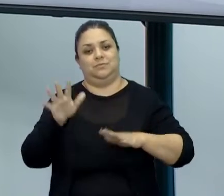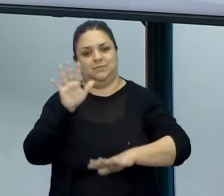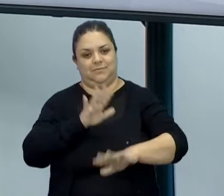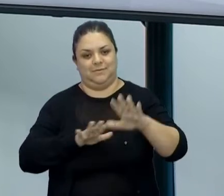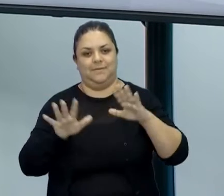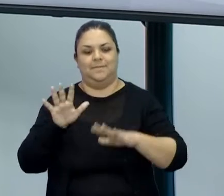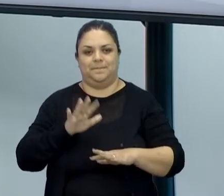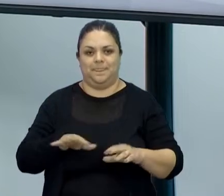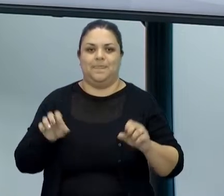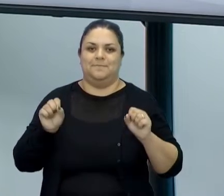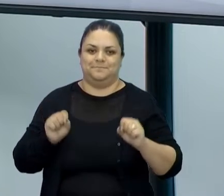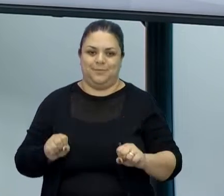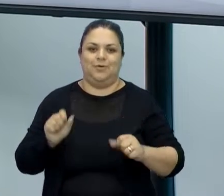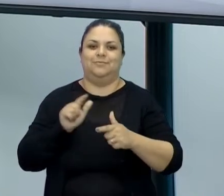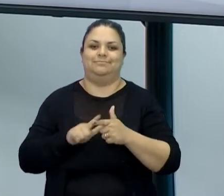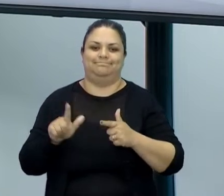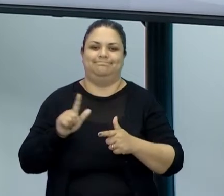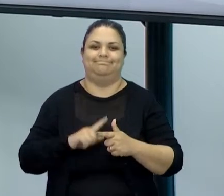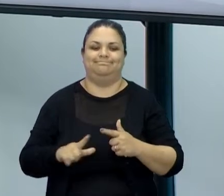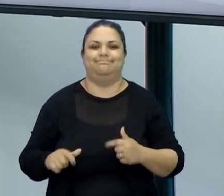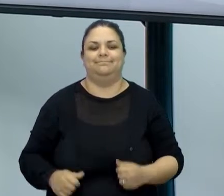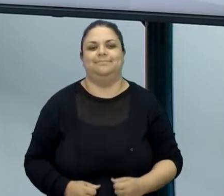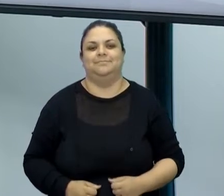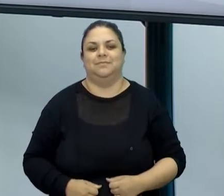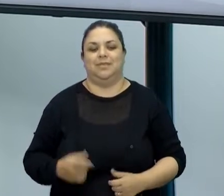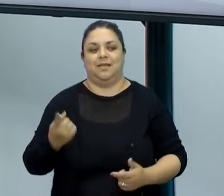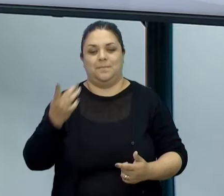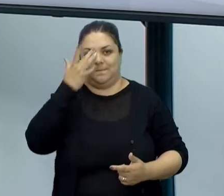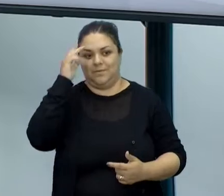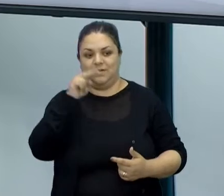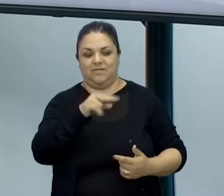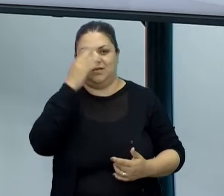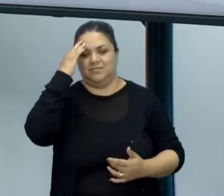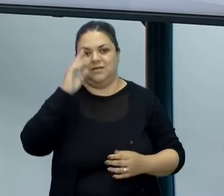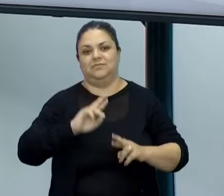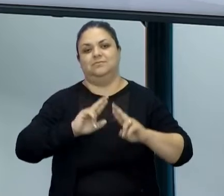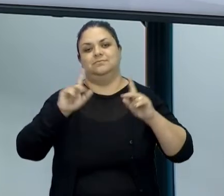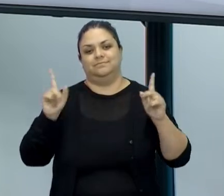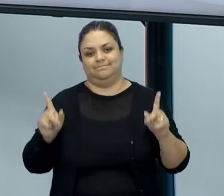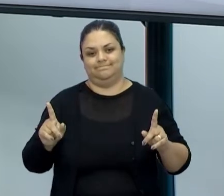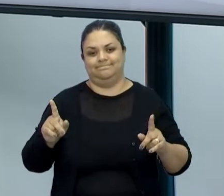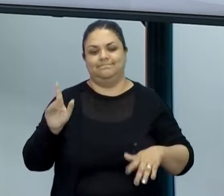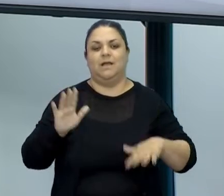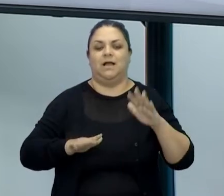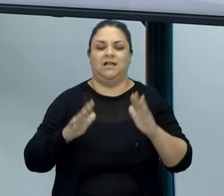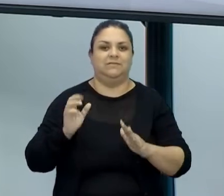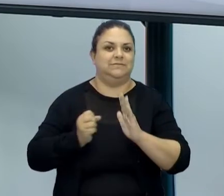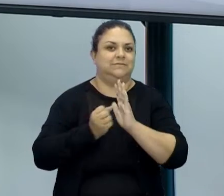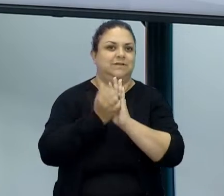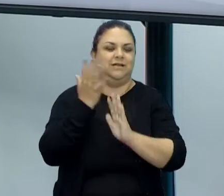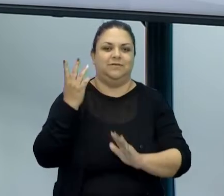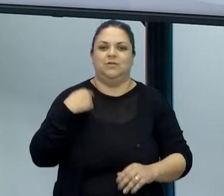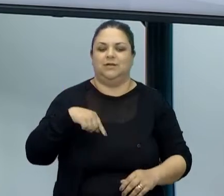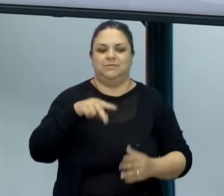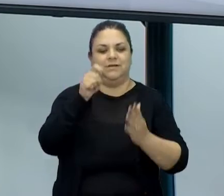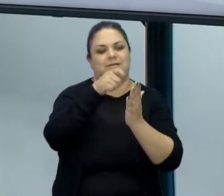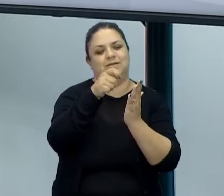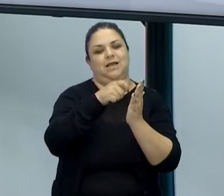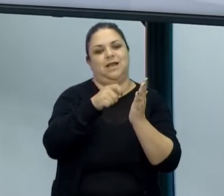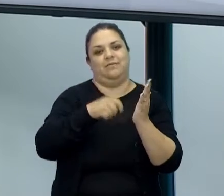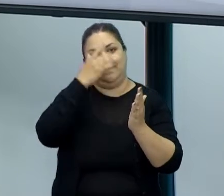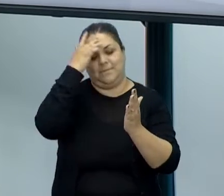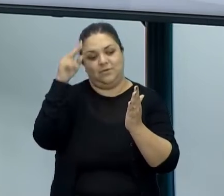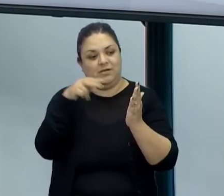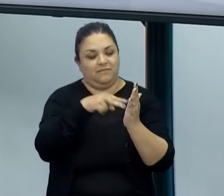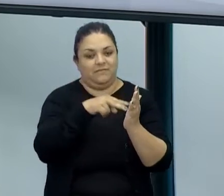da descrição narrativa é essa questão da interpretação. Quantas vezes a gente não escreve lá uma coisa e de repente outra pessoa vai